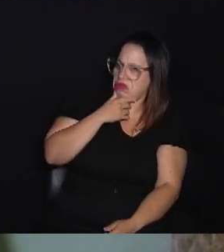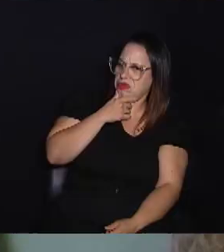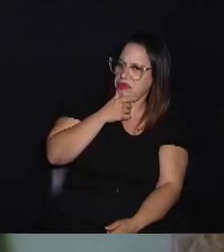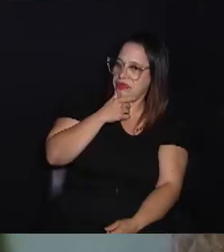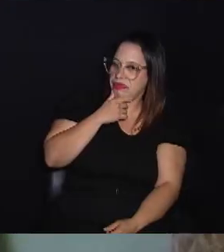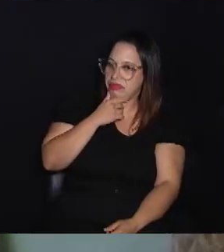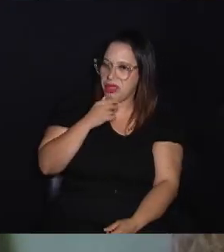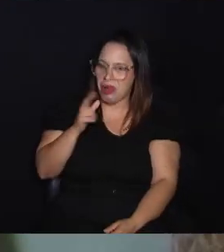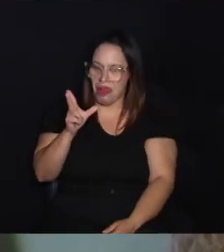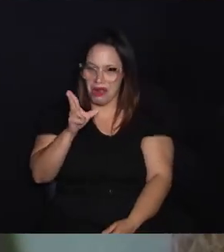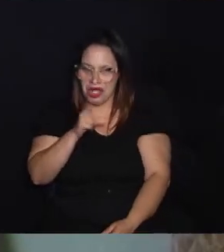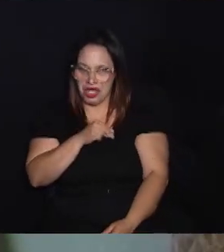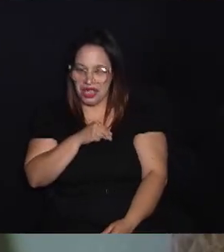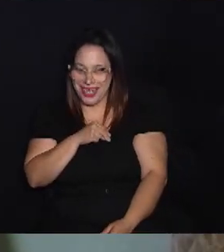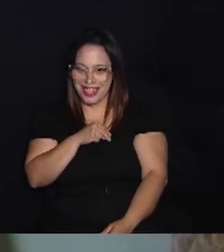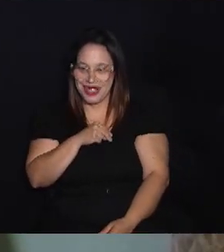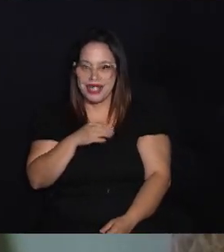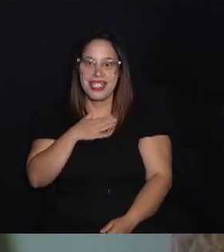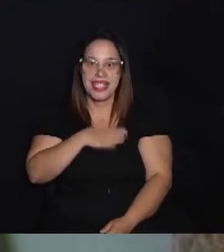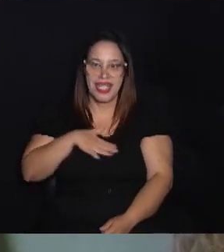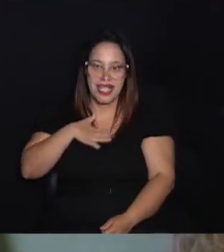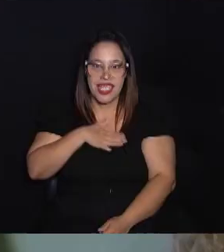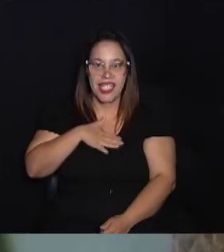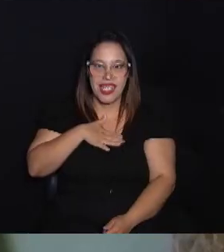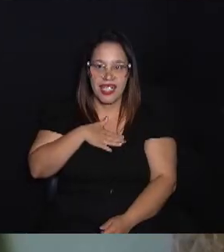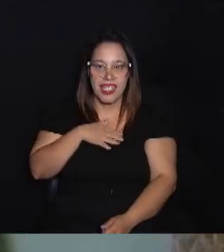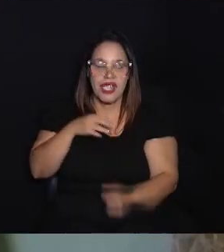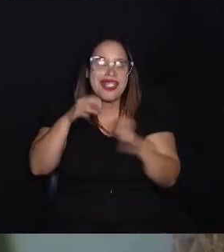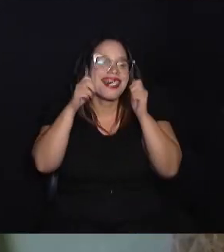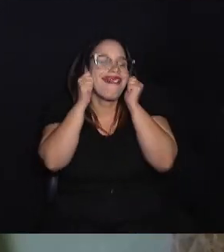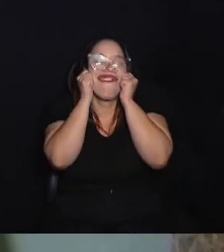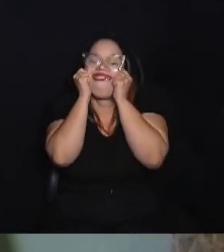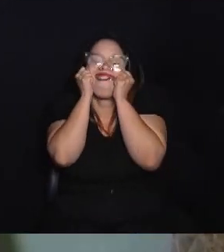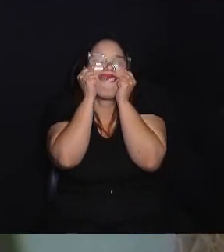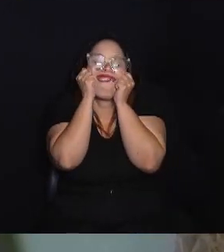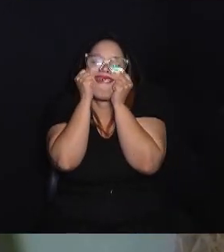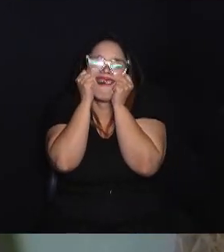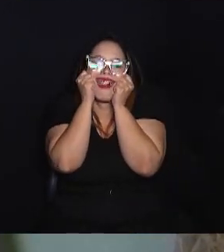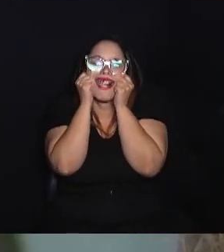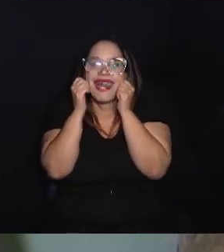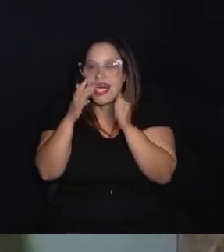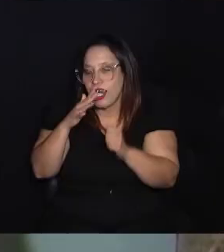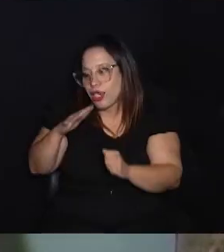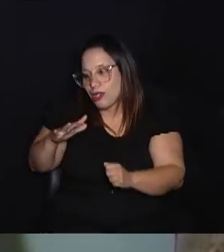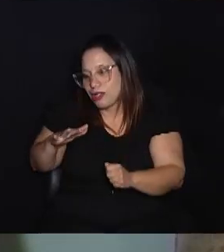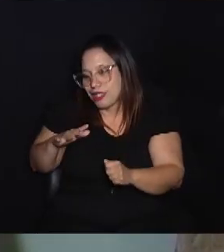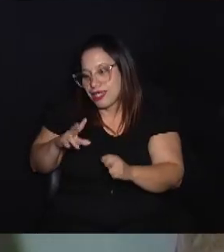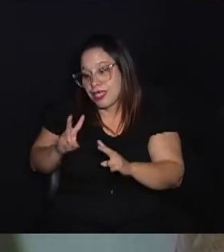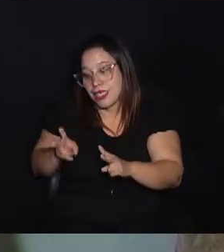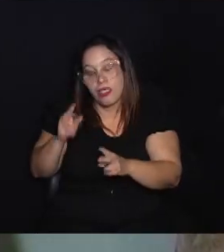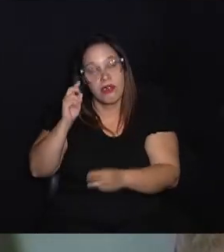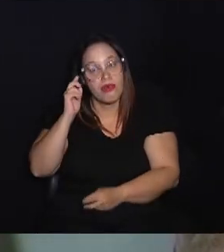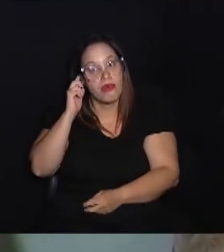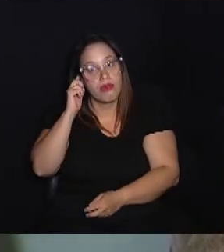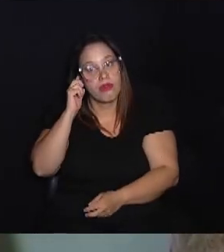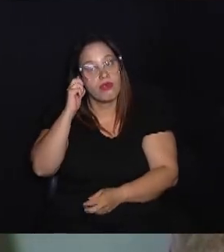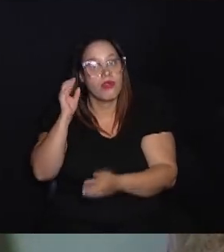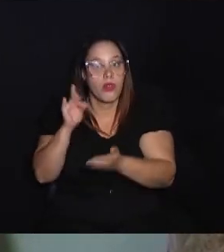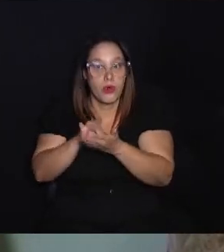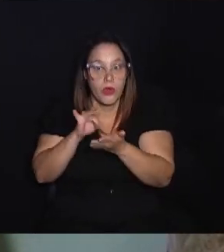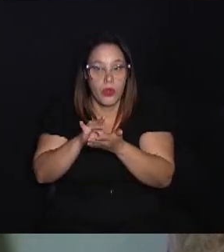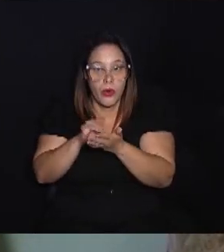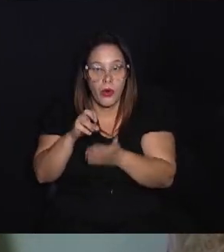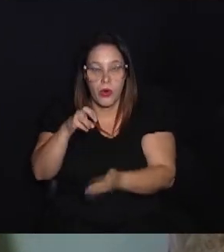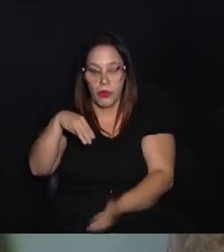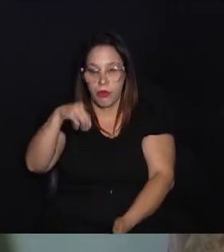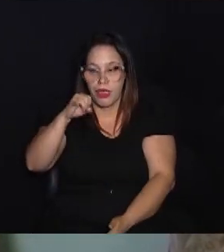vertente, né, do tutor, que ele gosta do bichinho que parece ter cara de filhote para sempre, né? Mas na verdade os minis, normalmente